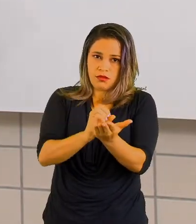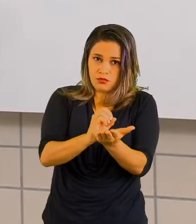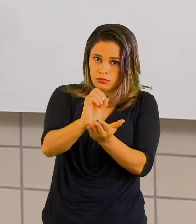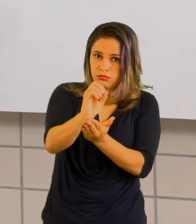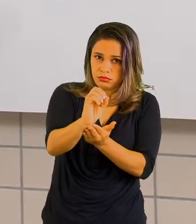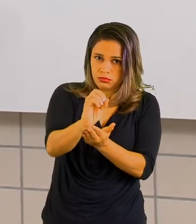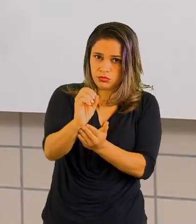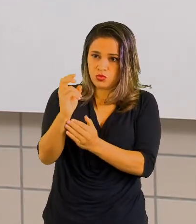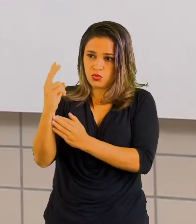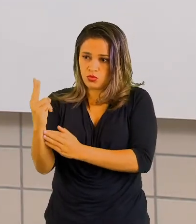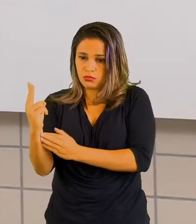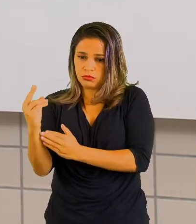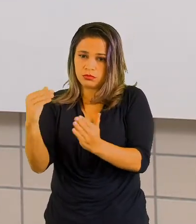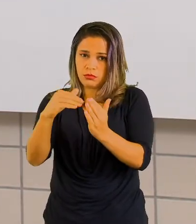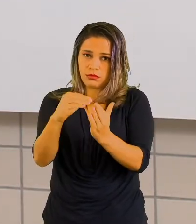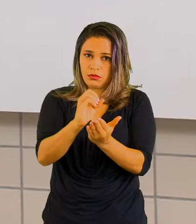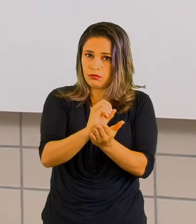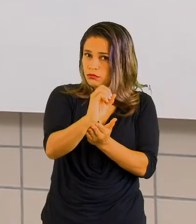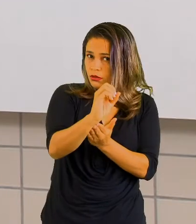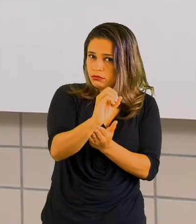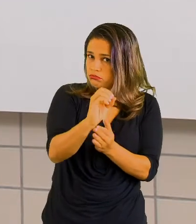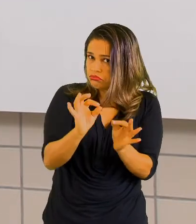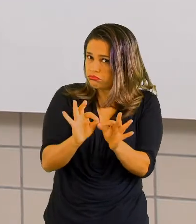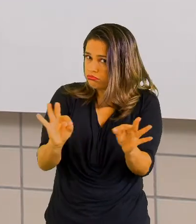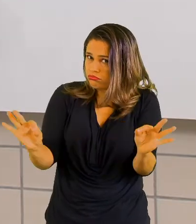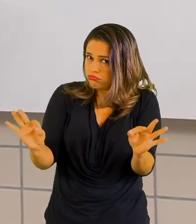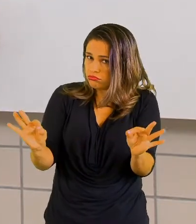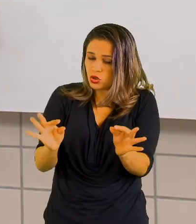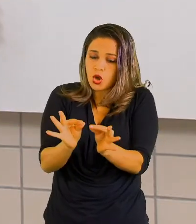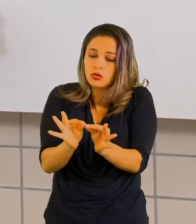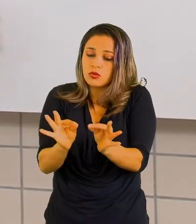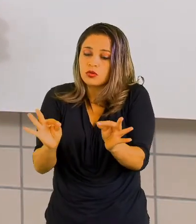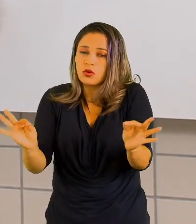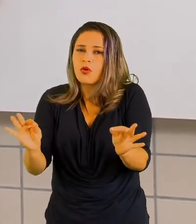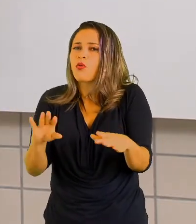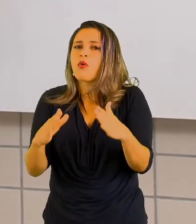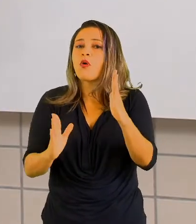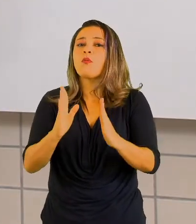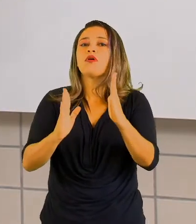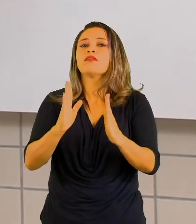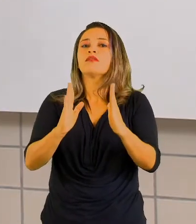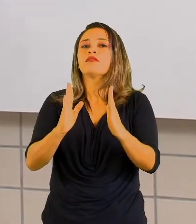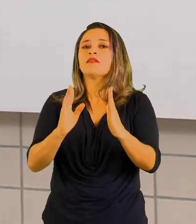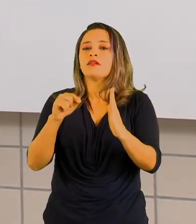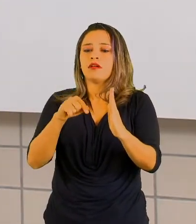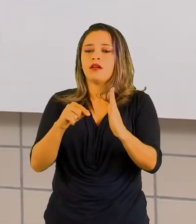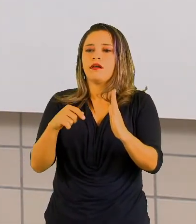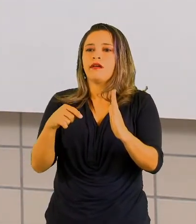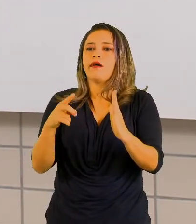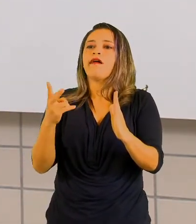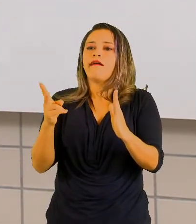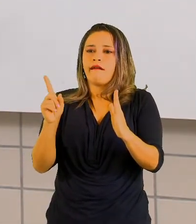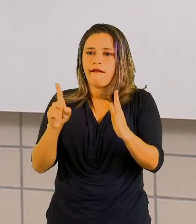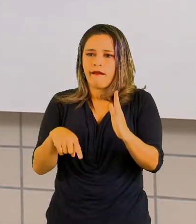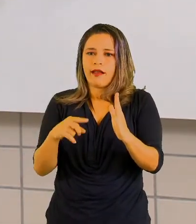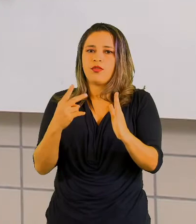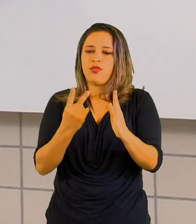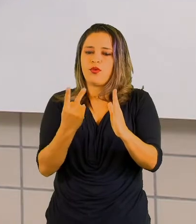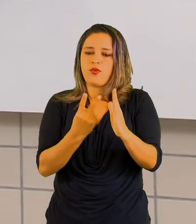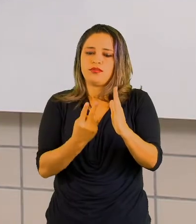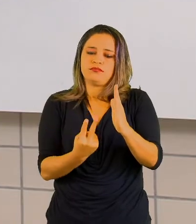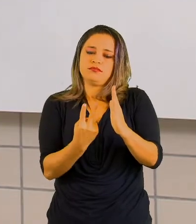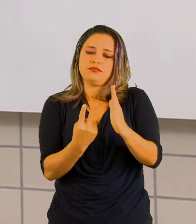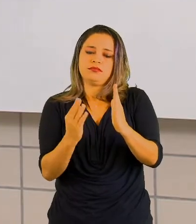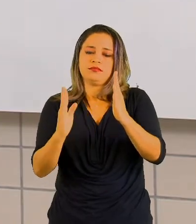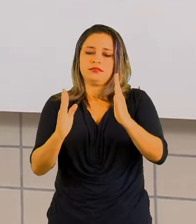módulo de um número. Então, qual é o módulo de mais 2? 2 unidades, porque são 2 unidades de distância do ponto